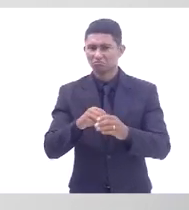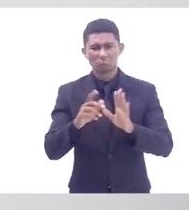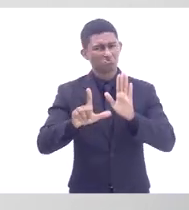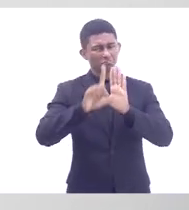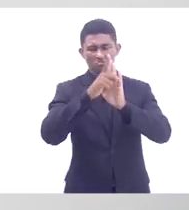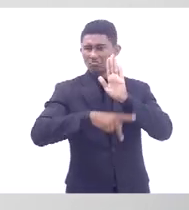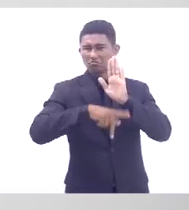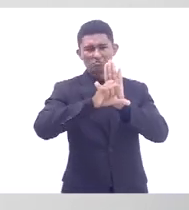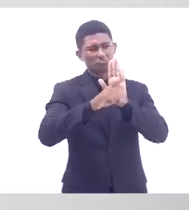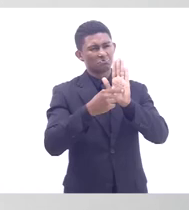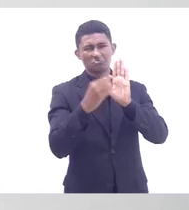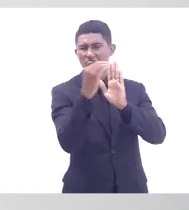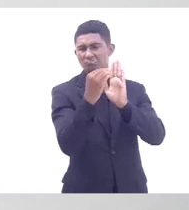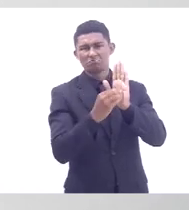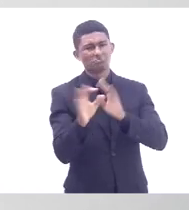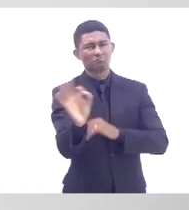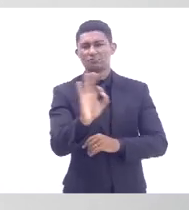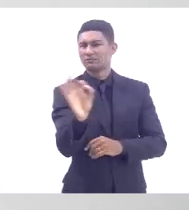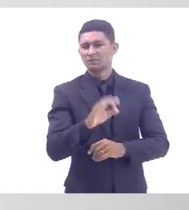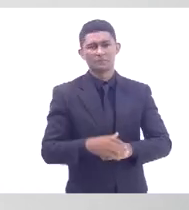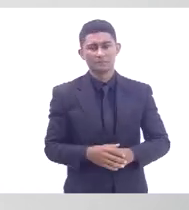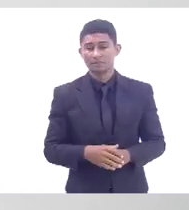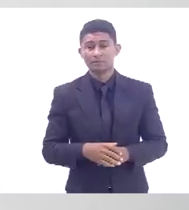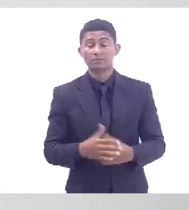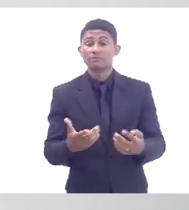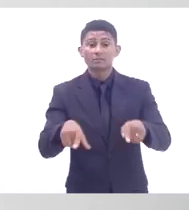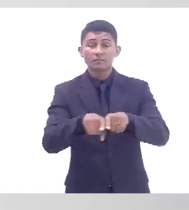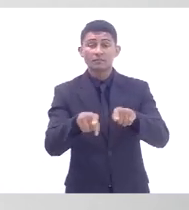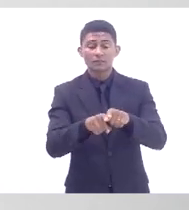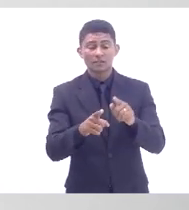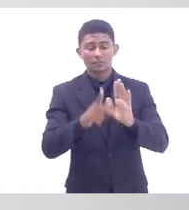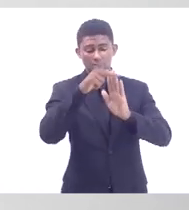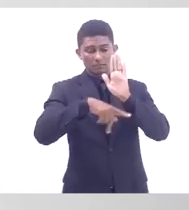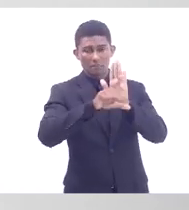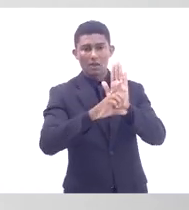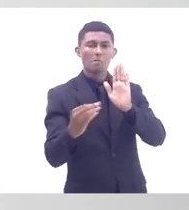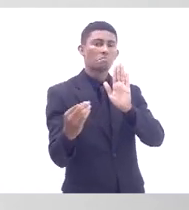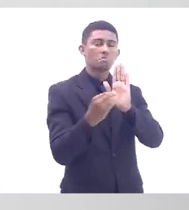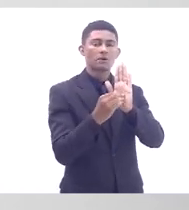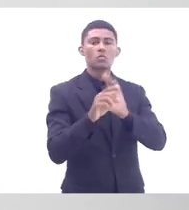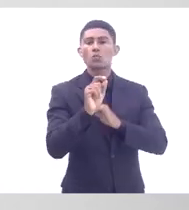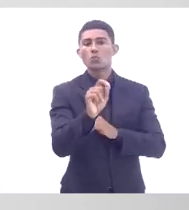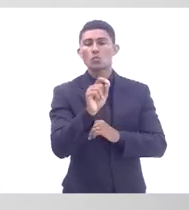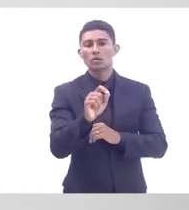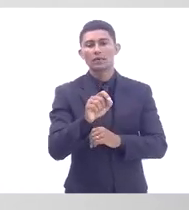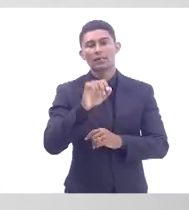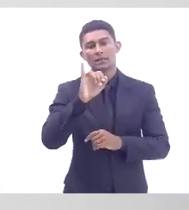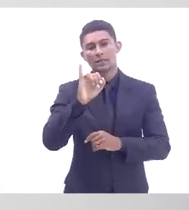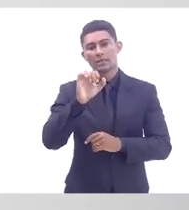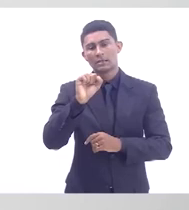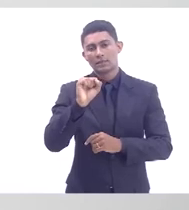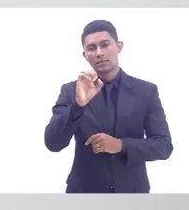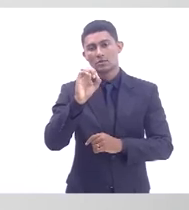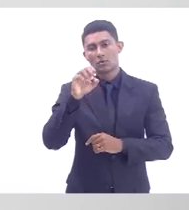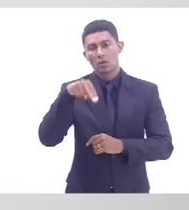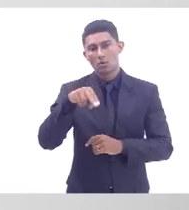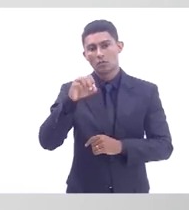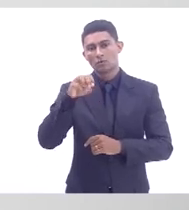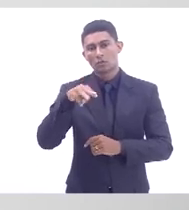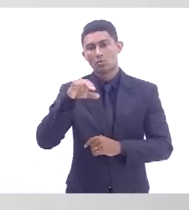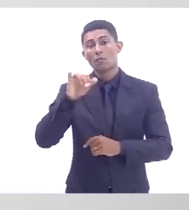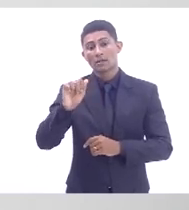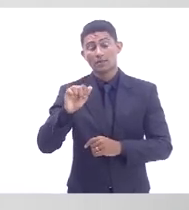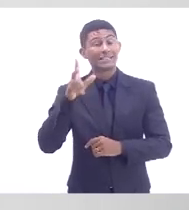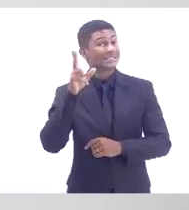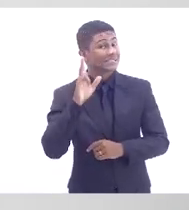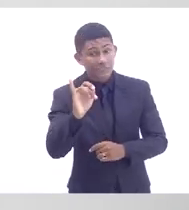e fala genericamente de uma isonomia naturalmente né se ele fosse aprovado ele seria uma